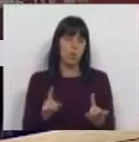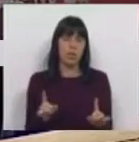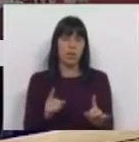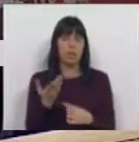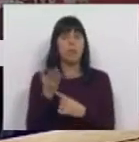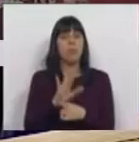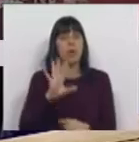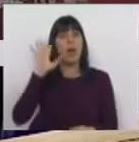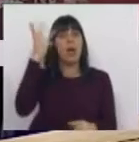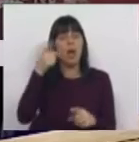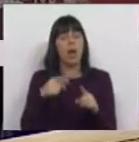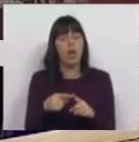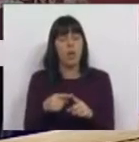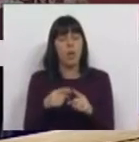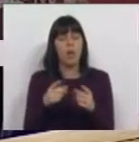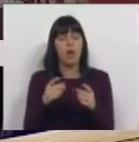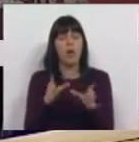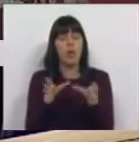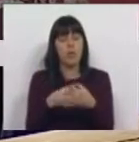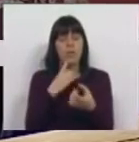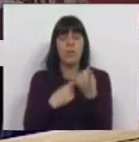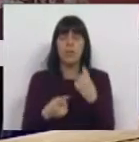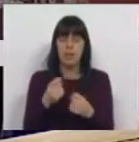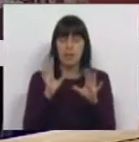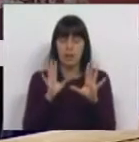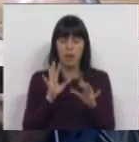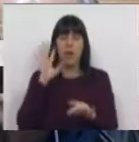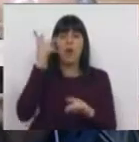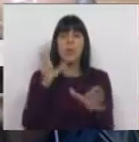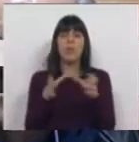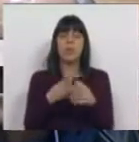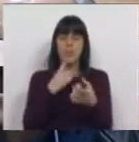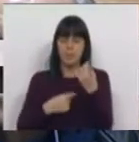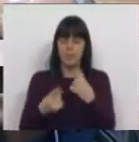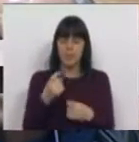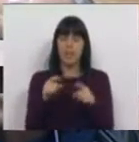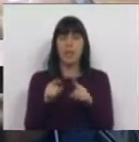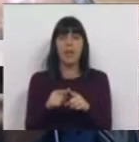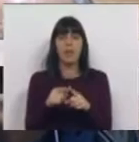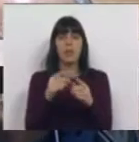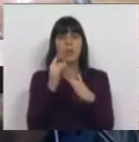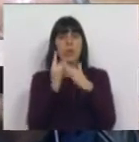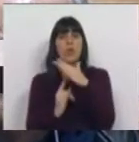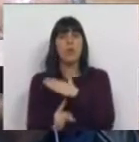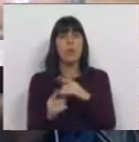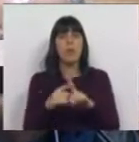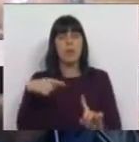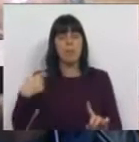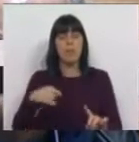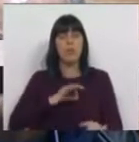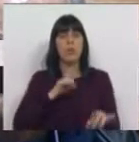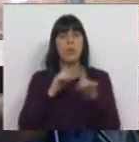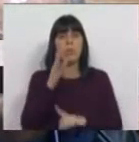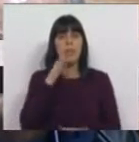aquilo que, por exemplo, aconteceu... Peço que termine, senhora deputada, por favor. Senhor Presidente. Aquilo que aconteceu na Comissão de Inquérito aos Submarinos, presidida pelo